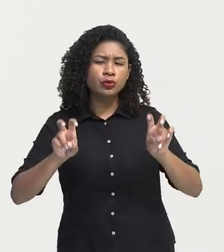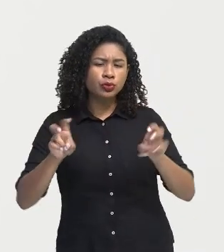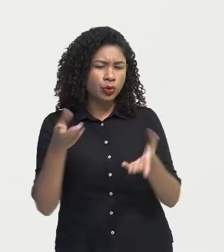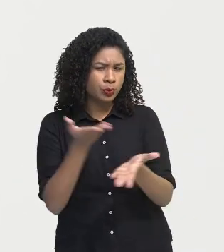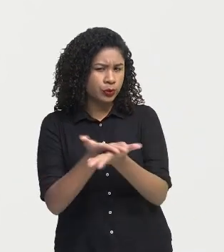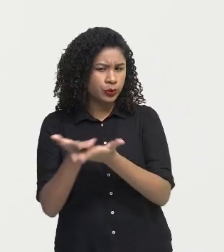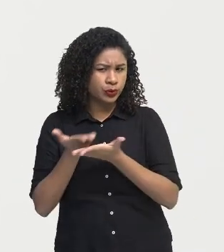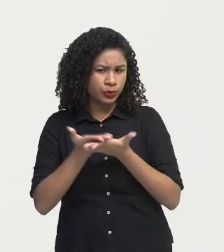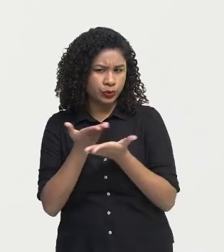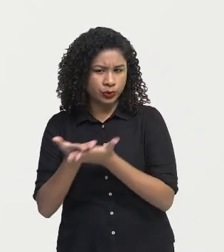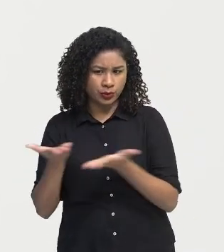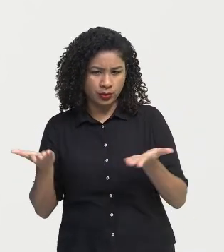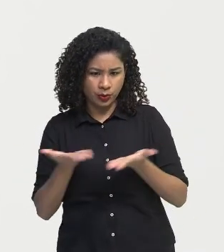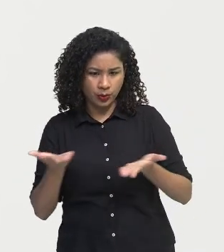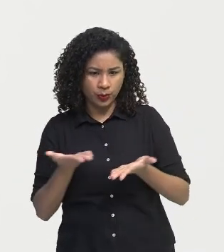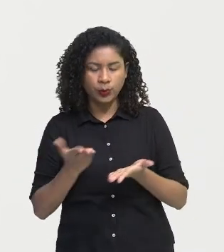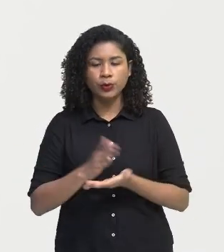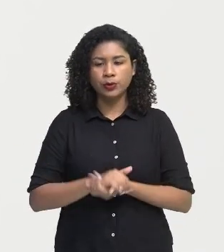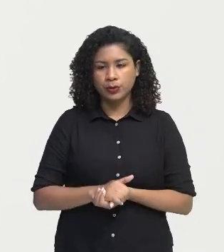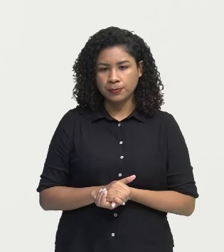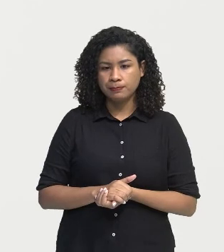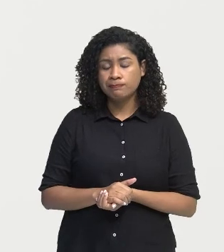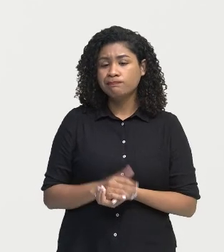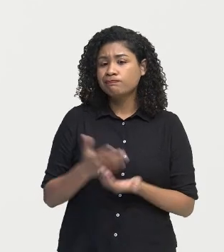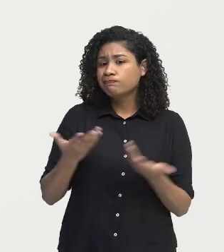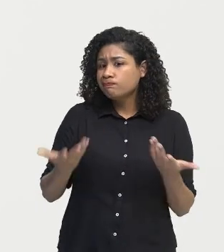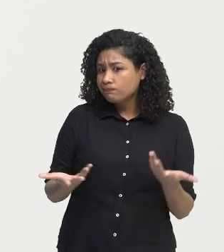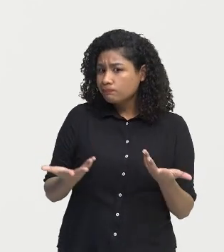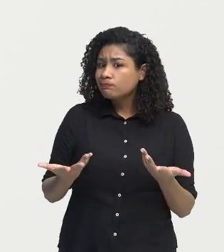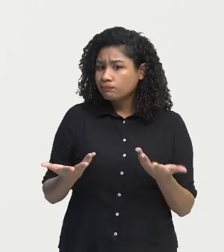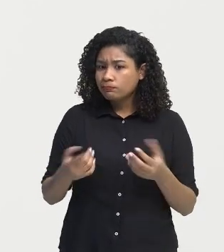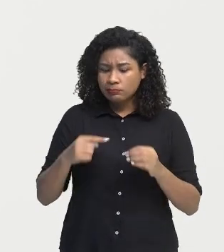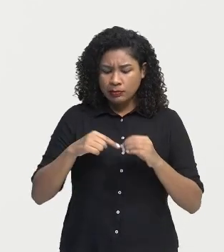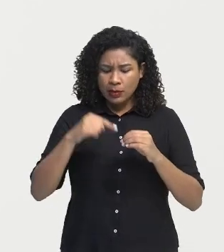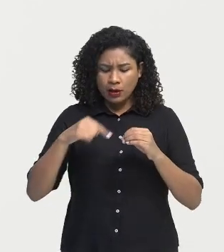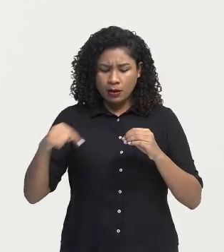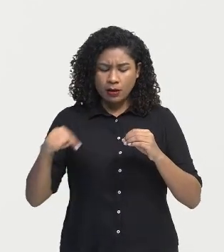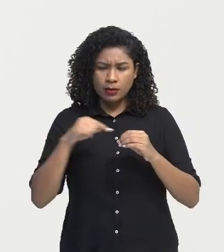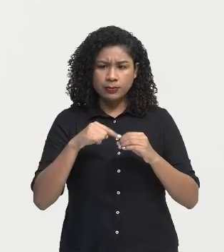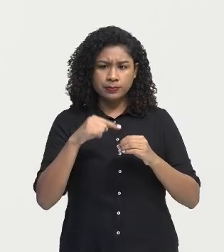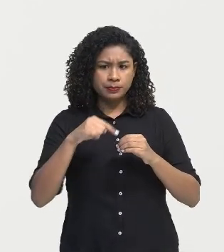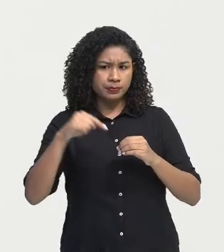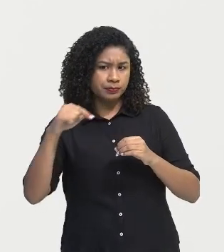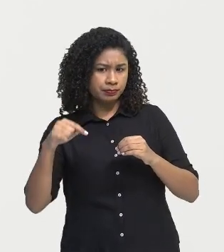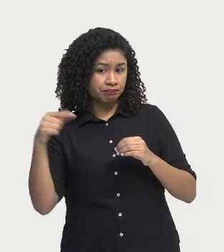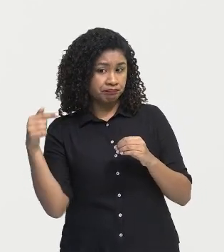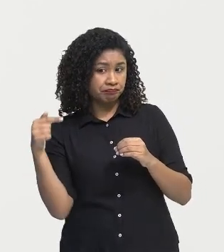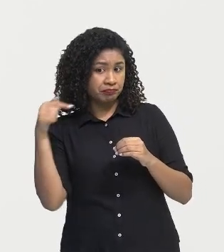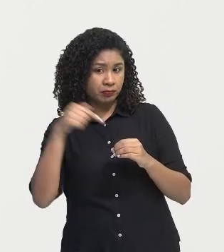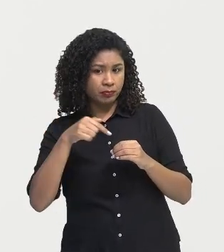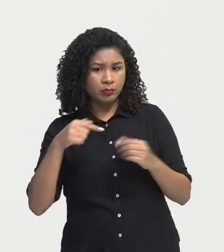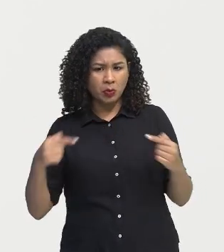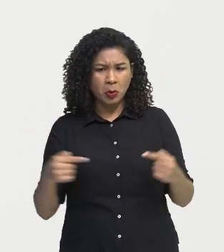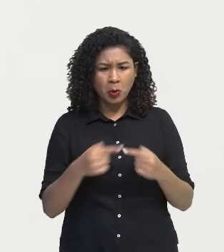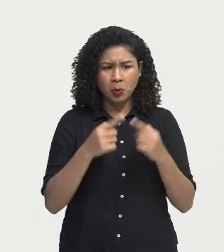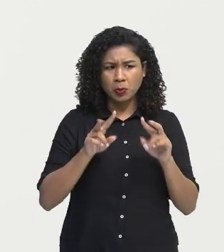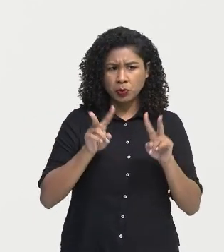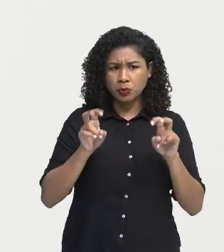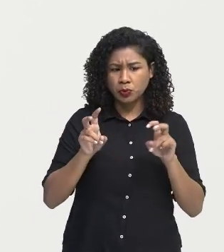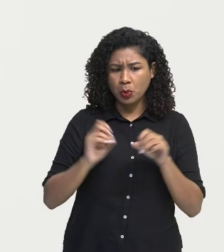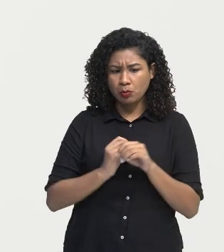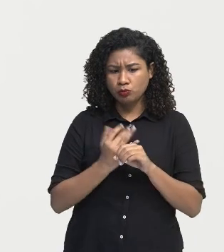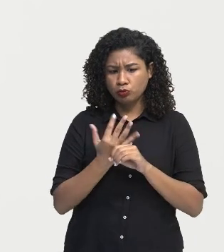na nossa aula de hoje, será que esse flagelo está relacionado com a presença de